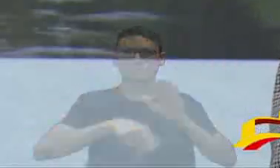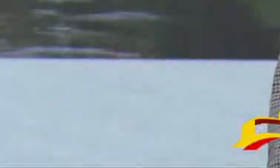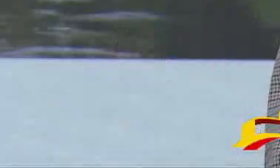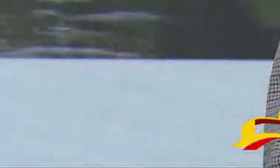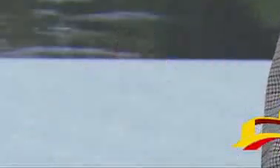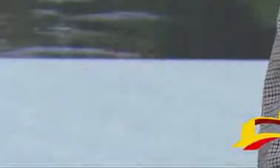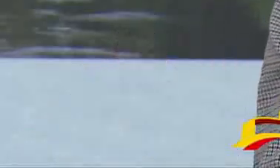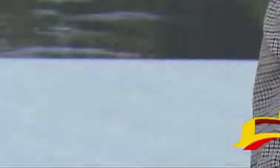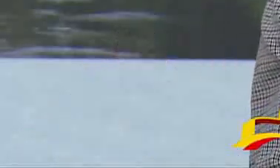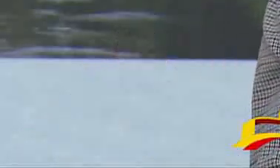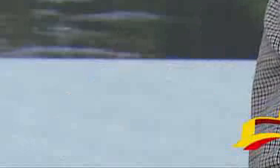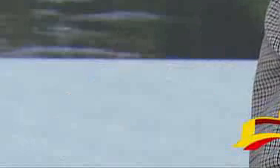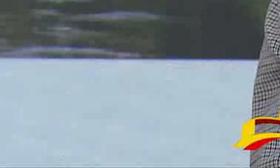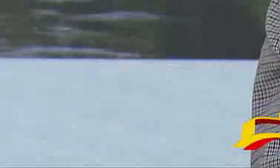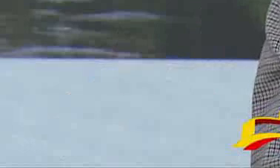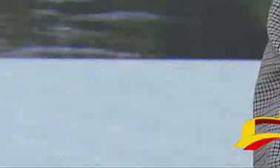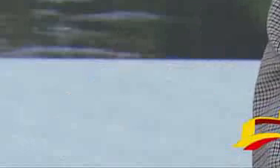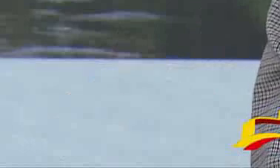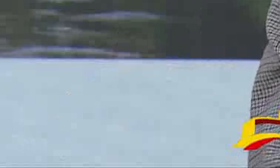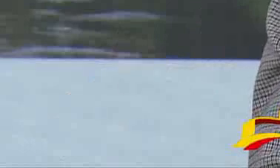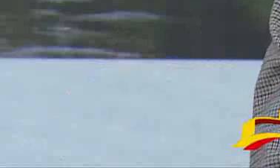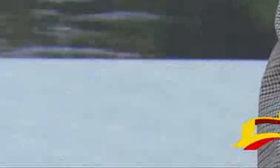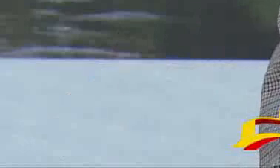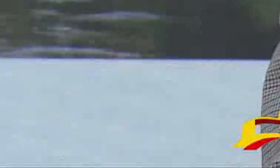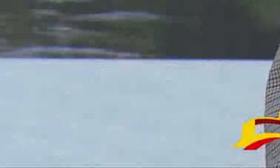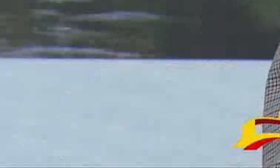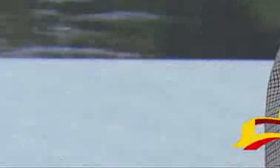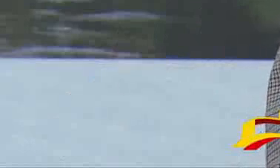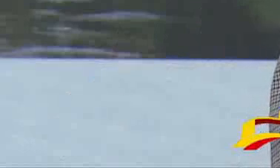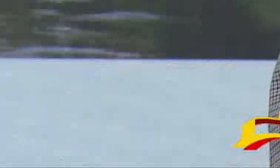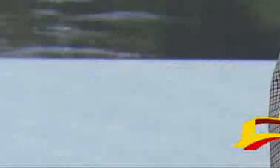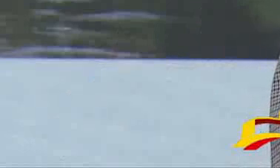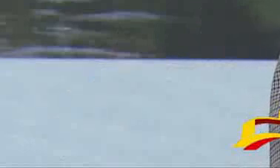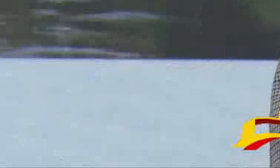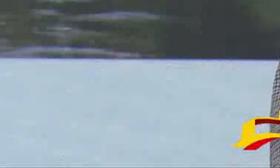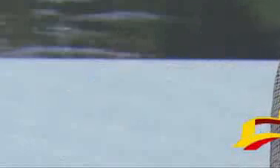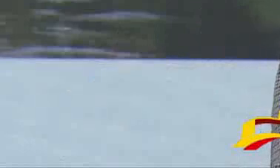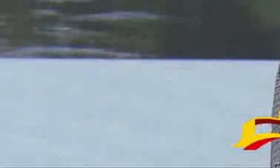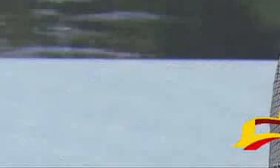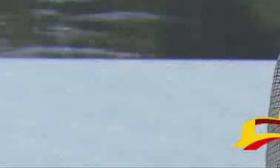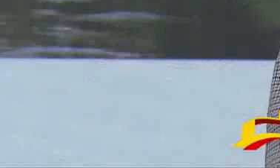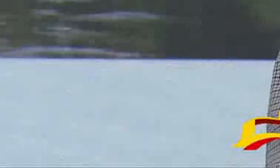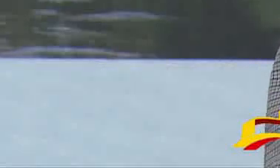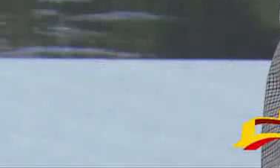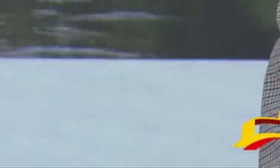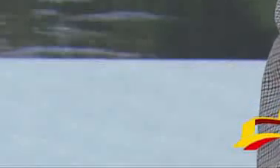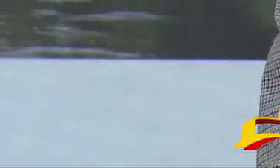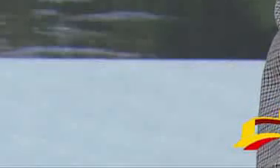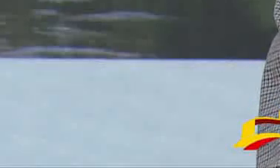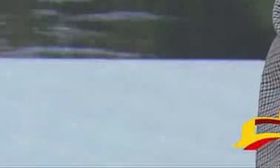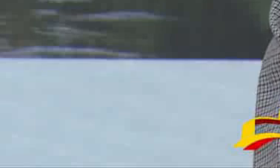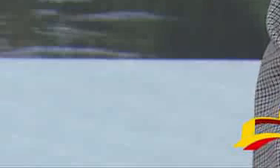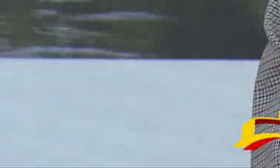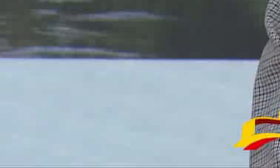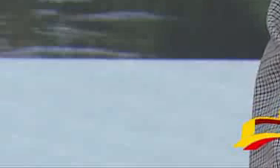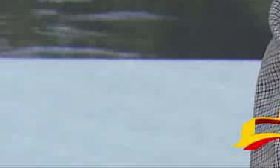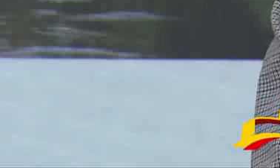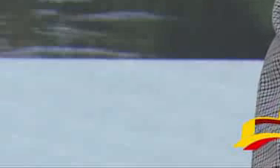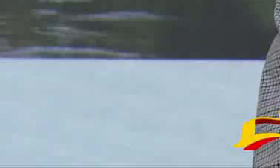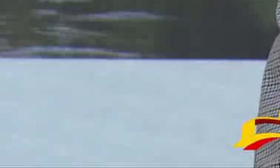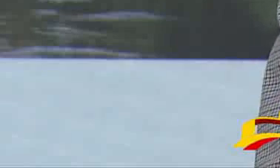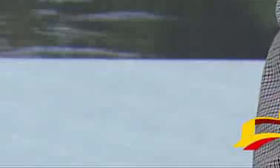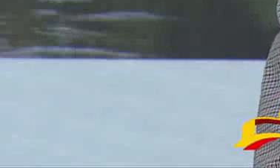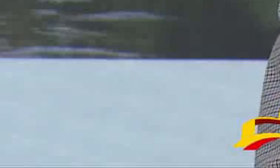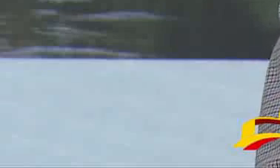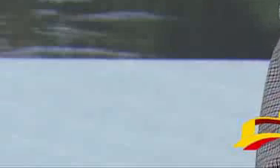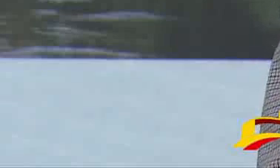entrega dos respiradores. O consórcio do Nordeste fez todos os esforços possíveis. A revelia do presidente